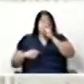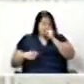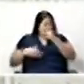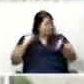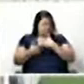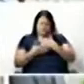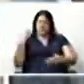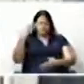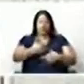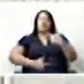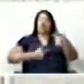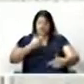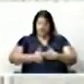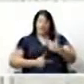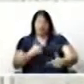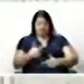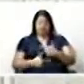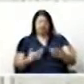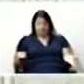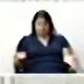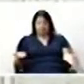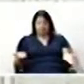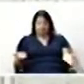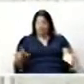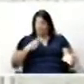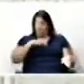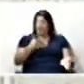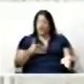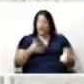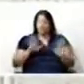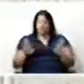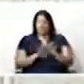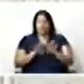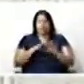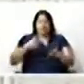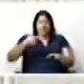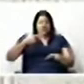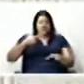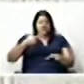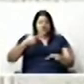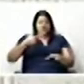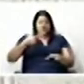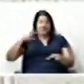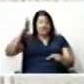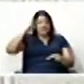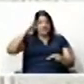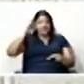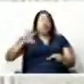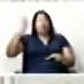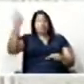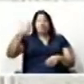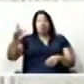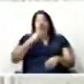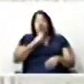seu papel no plantão. Antes de ontem, um profissional, também médico, sofreu